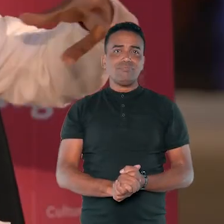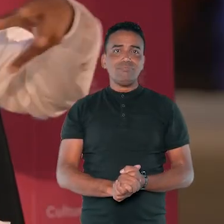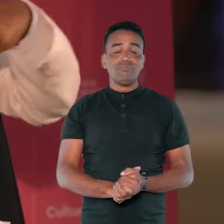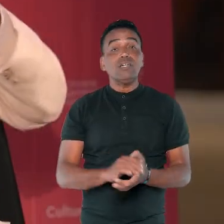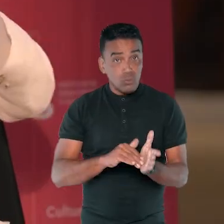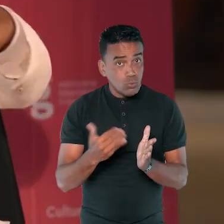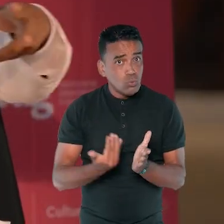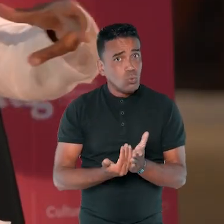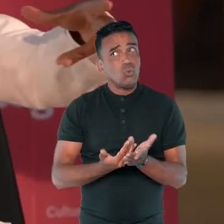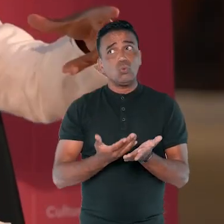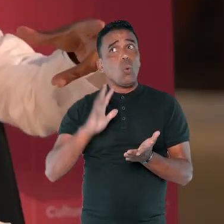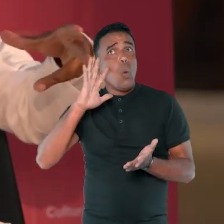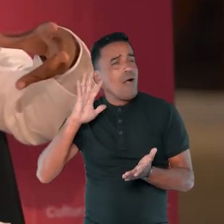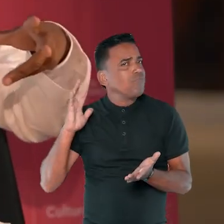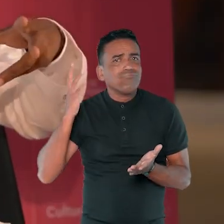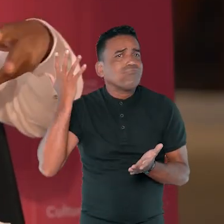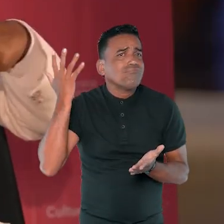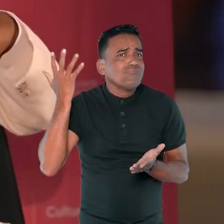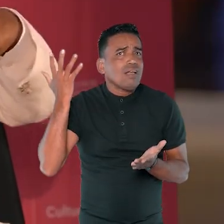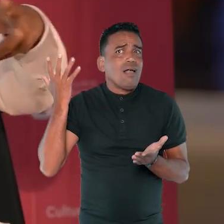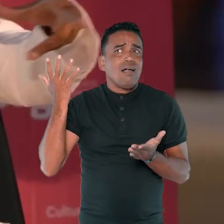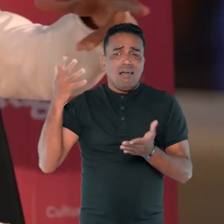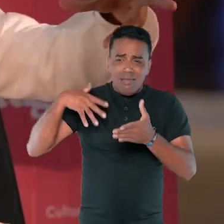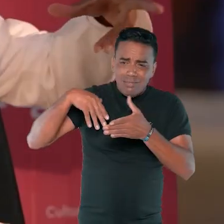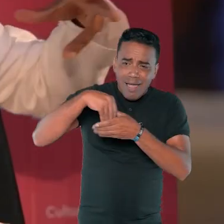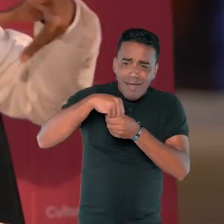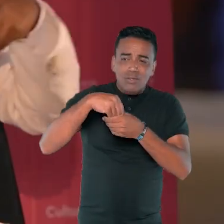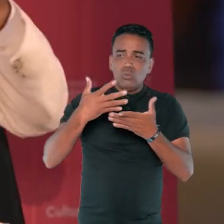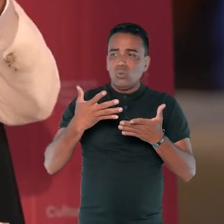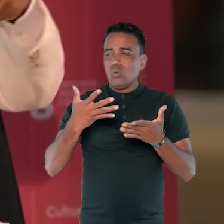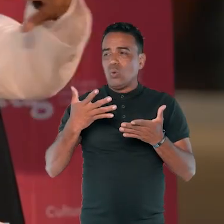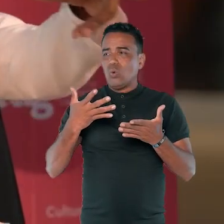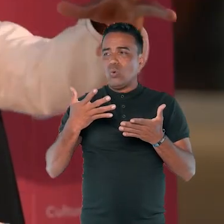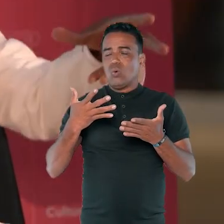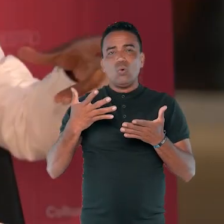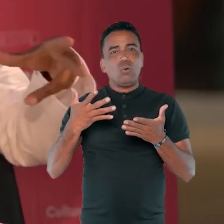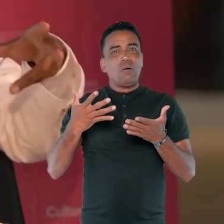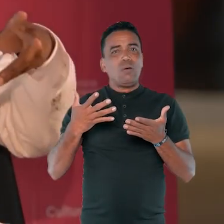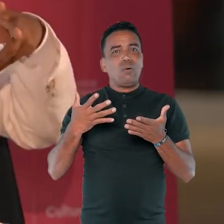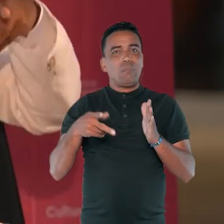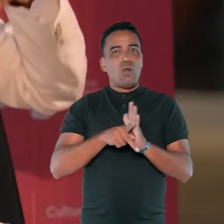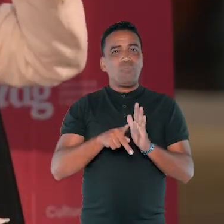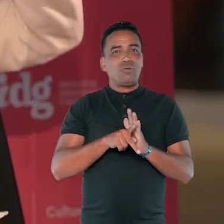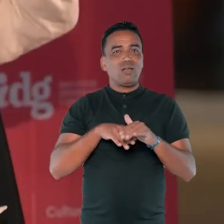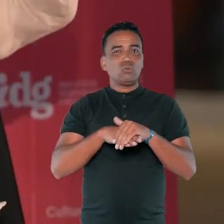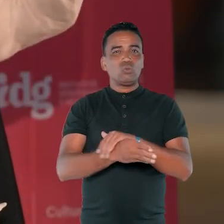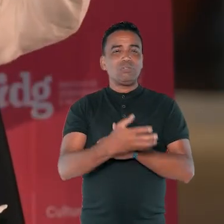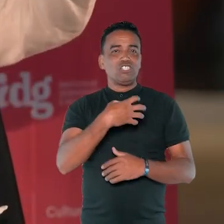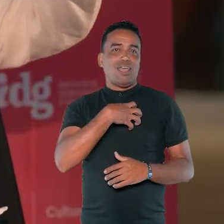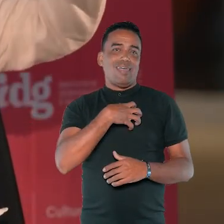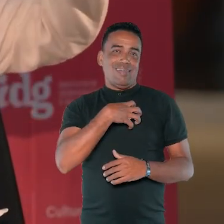Tudo se deu dentro desse jeitinho brasileiro.